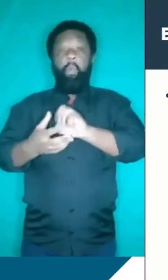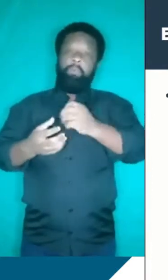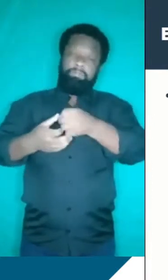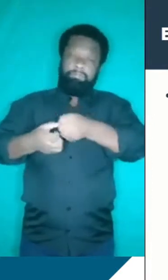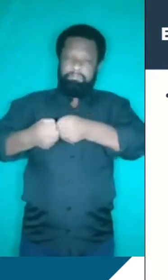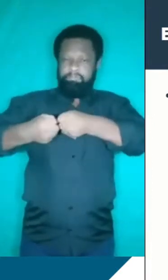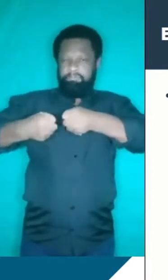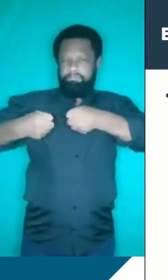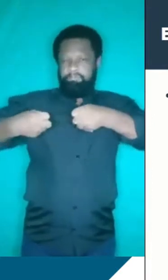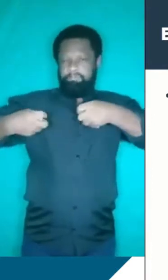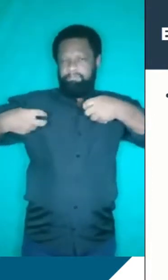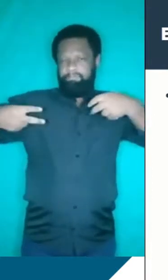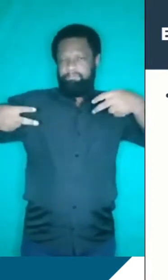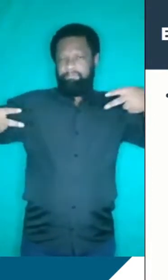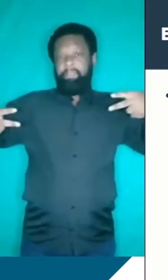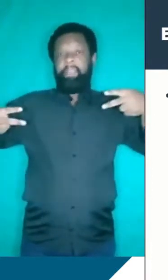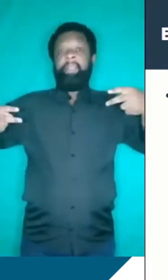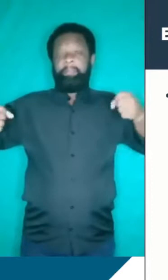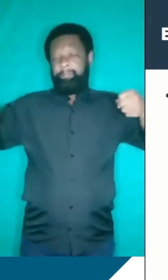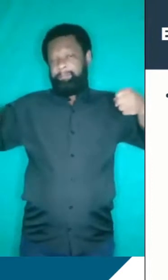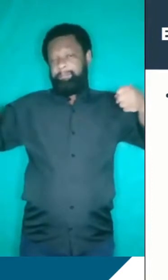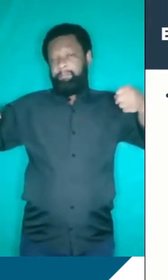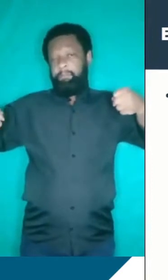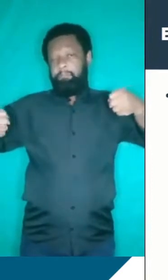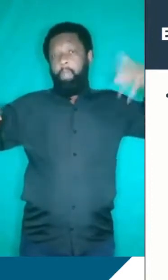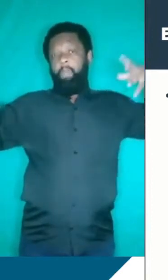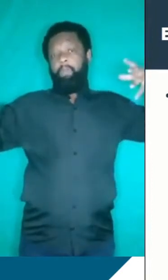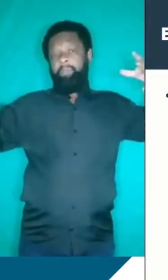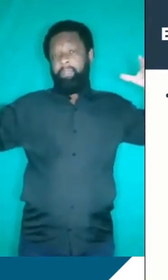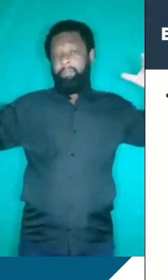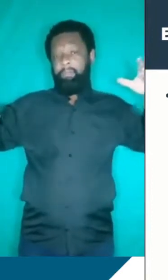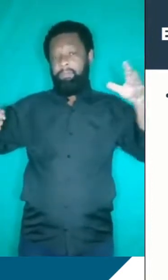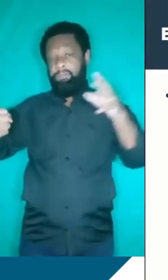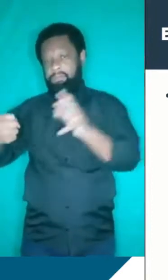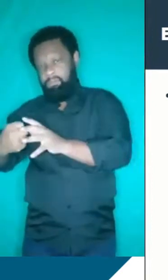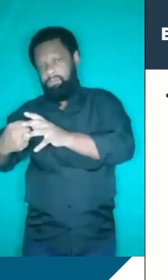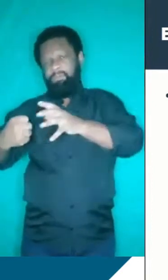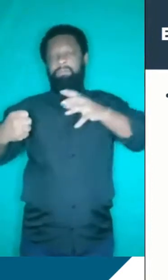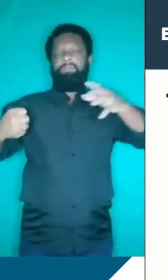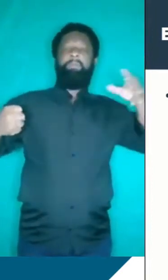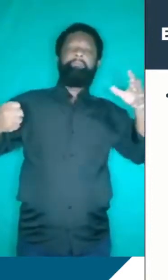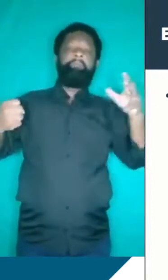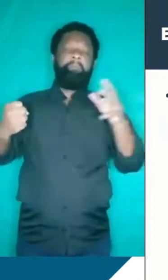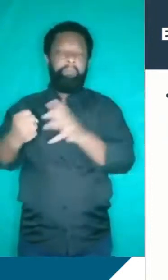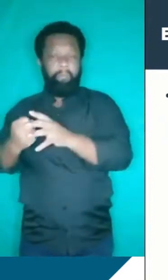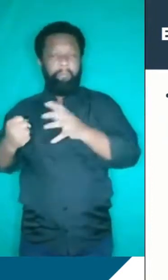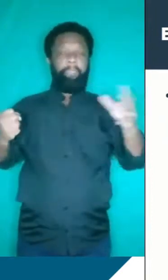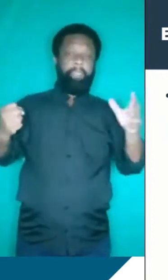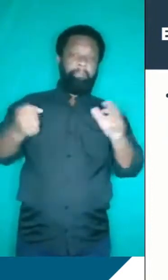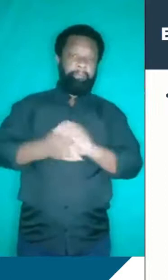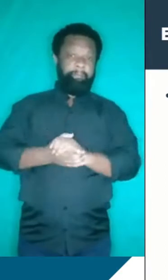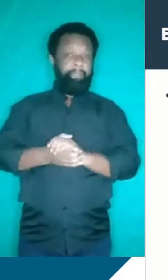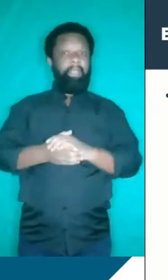essa mola, ela vai ficar fazendo um movimento de vai, aí ela vai na posição máxima, né? Aqui é a posição de